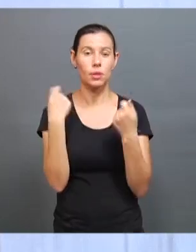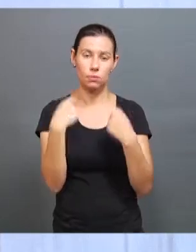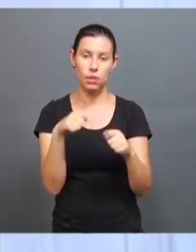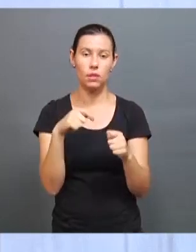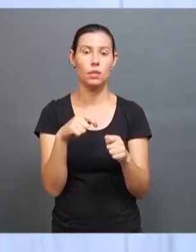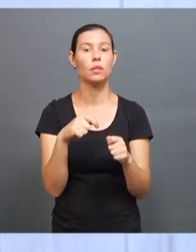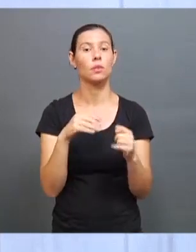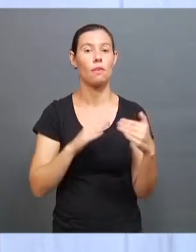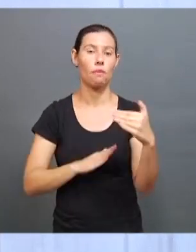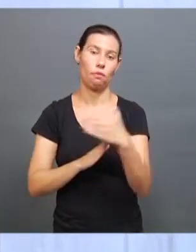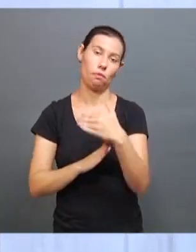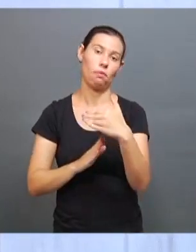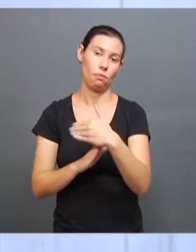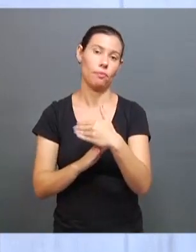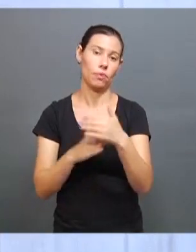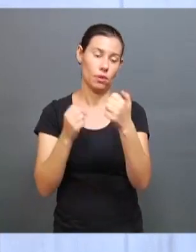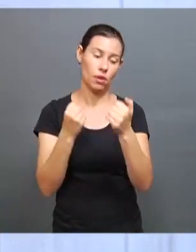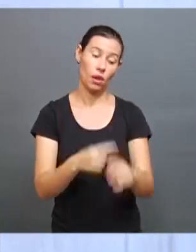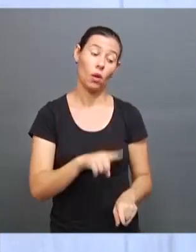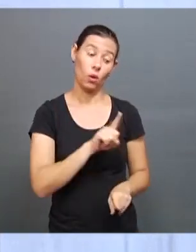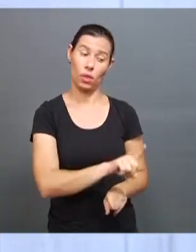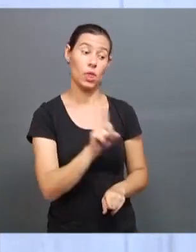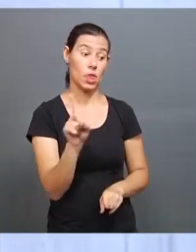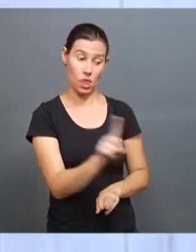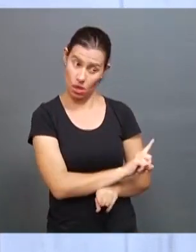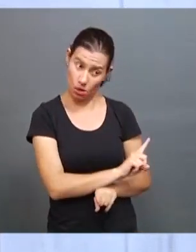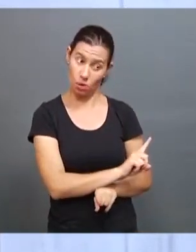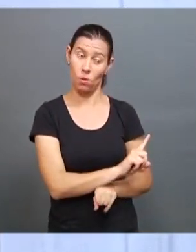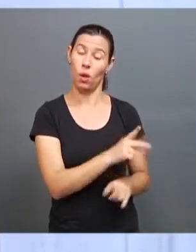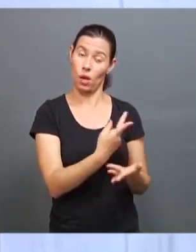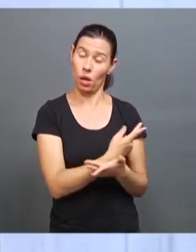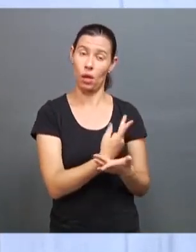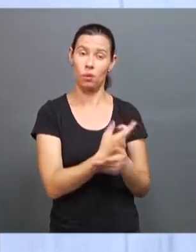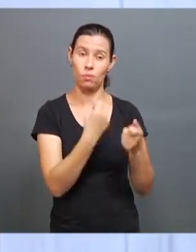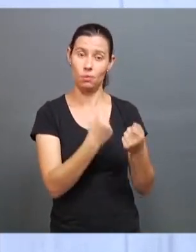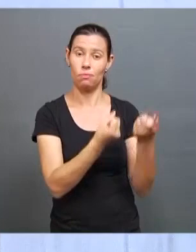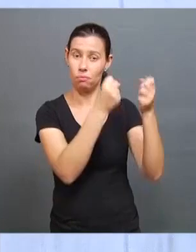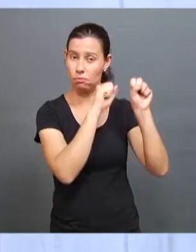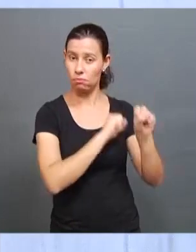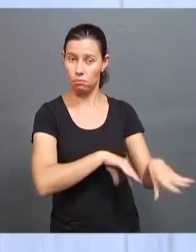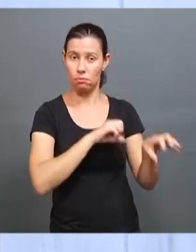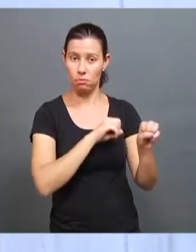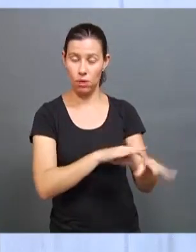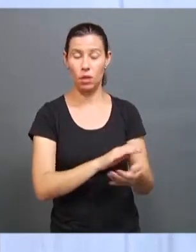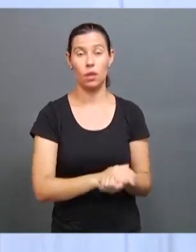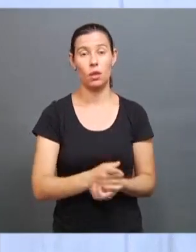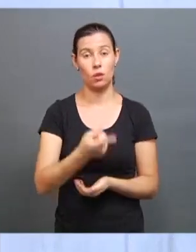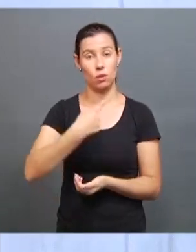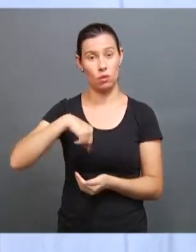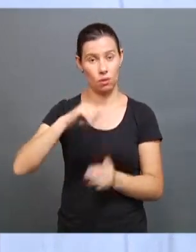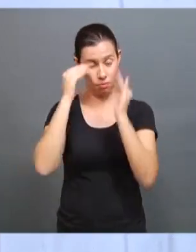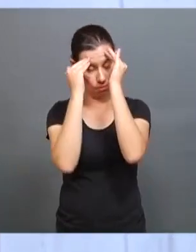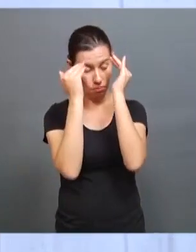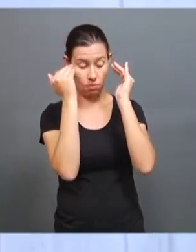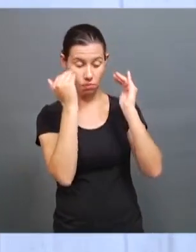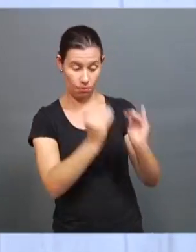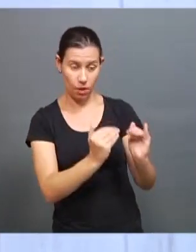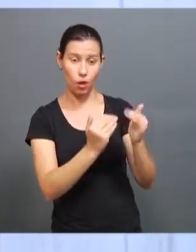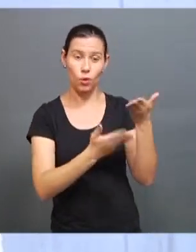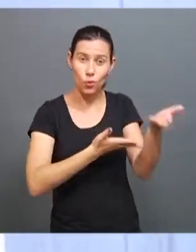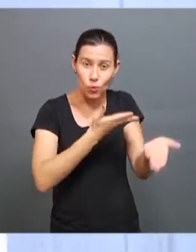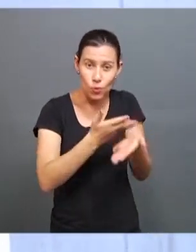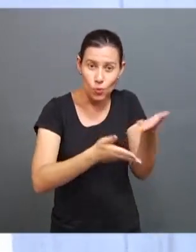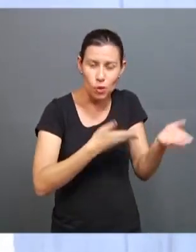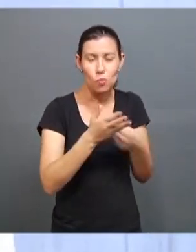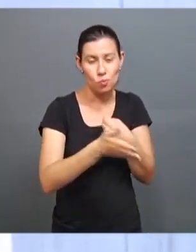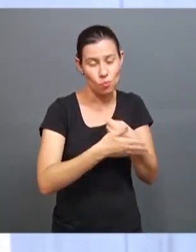muito bem falado pela Valéria, é a gente que dá a devida importância para a criança. Eu acho que sim, a gente tem que respeitar, tem que mimar um pouquinho, né?